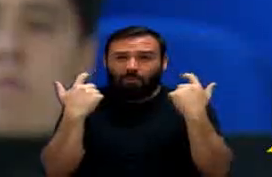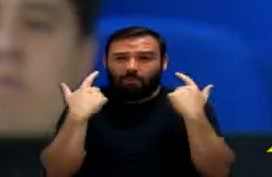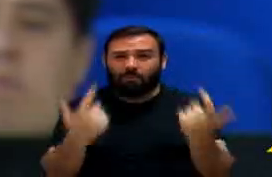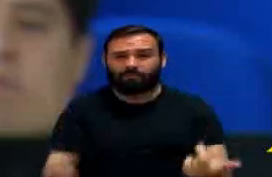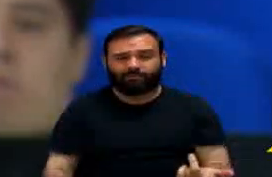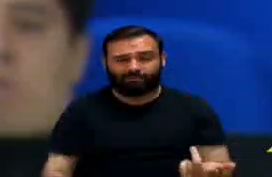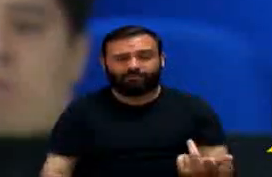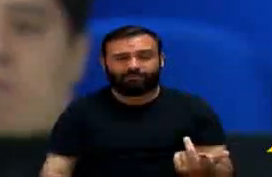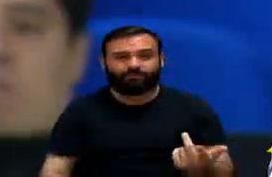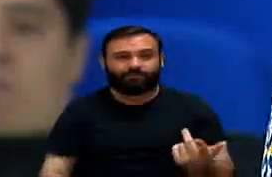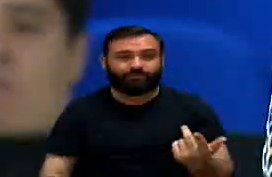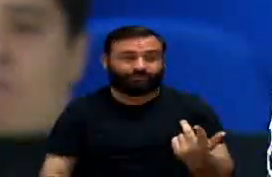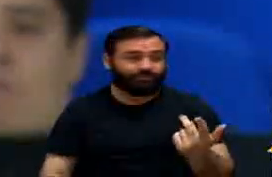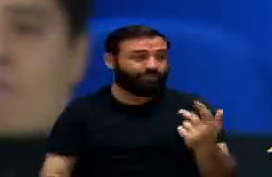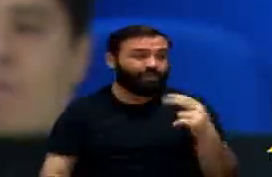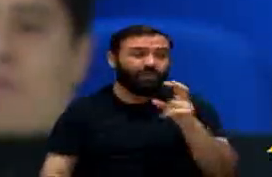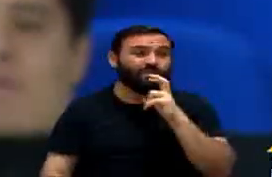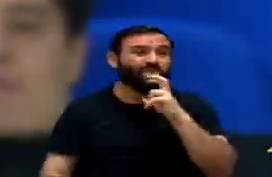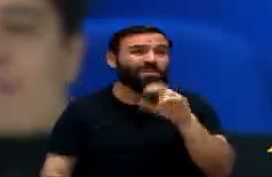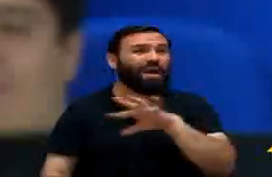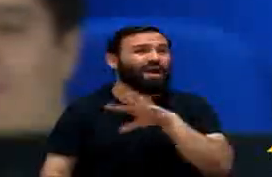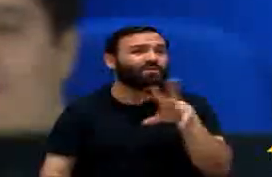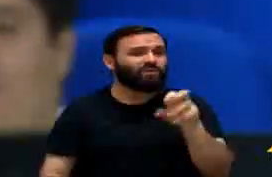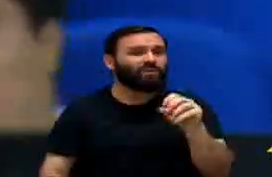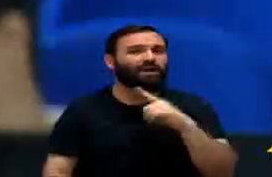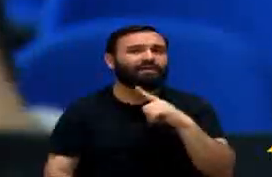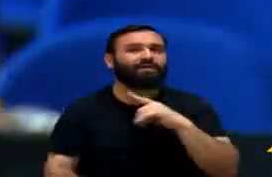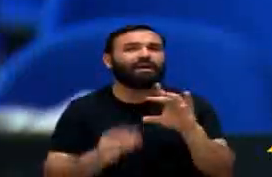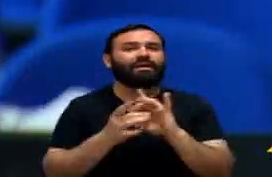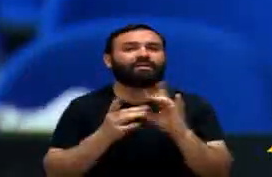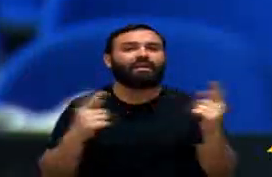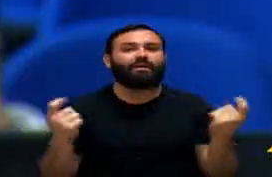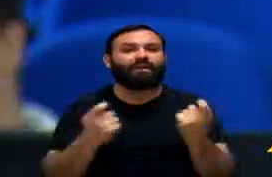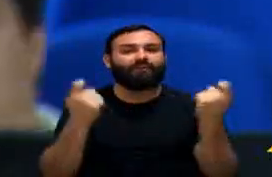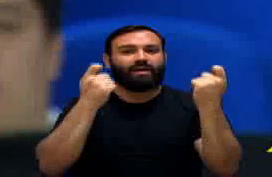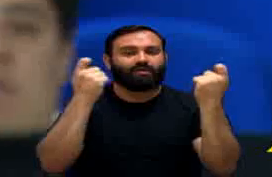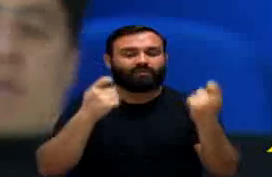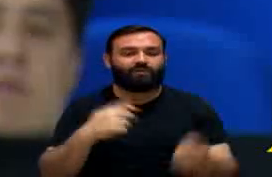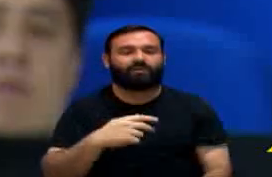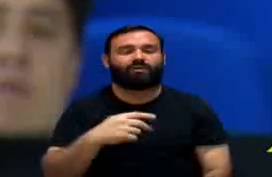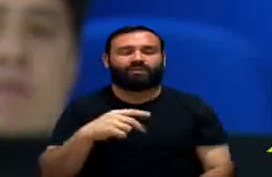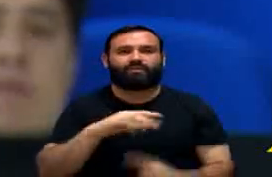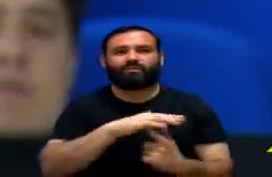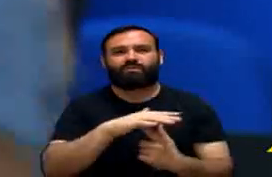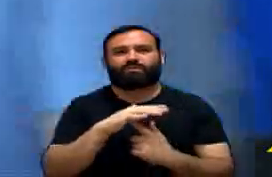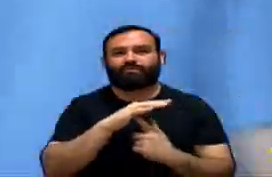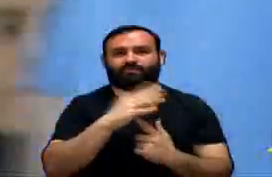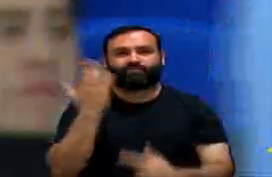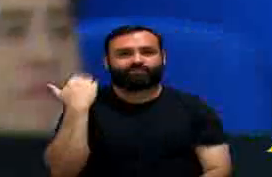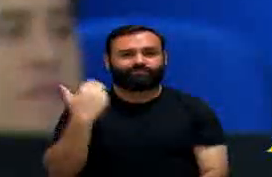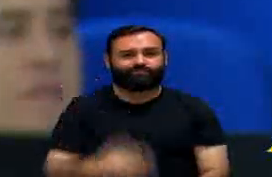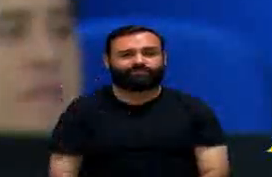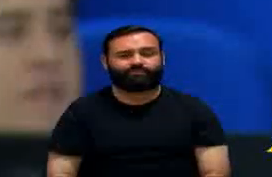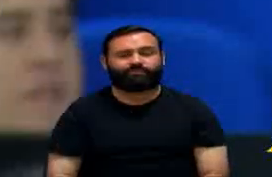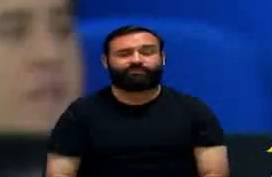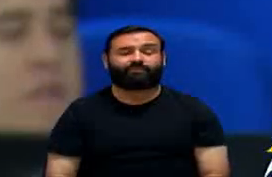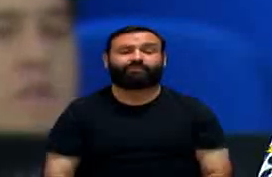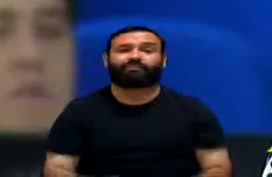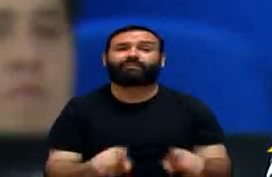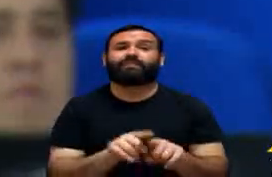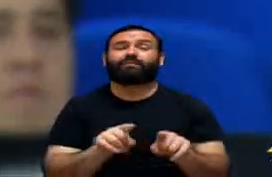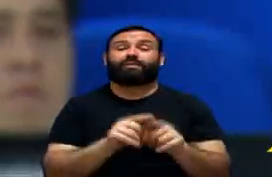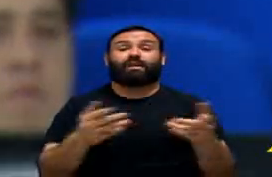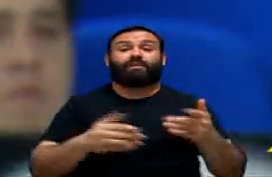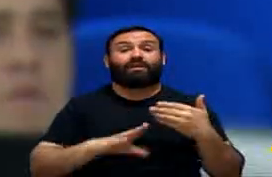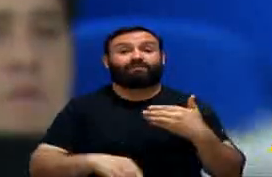ensurdecedor repercutiu na cidade inteira a liberação daquele evento no Parque das Águas recentemente e esse aqui vem